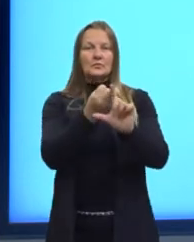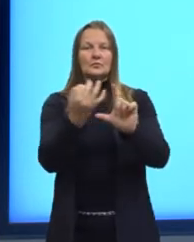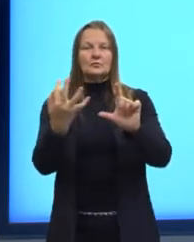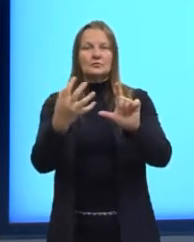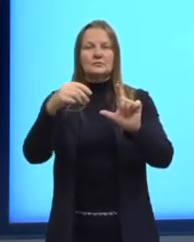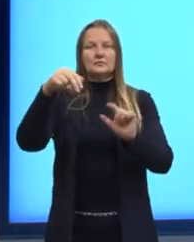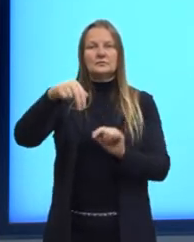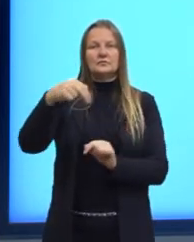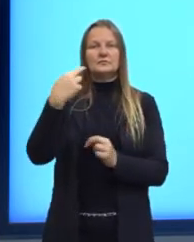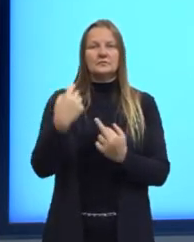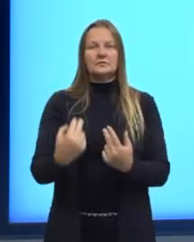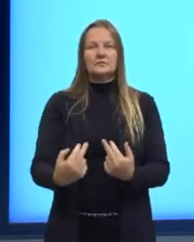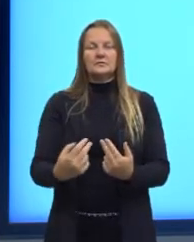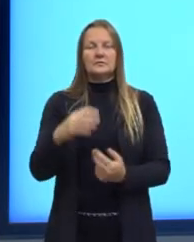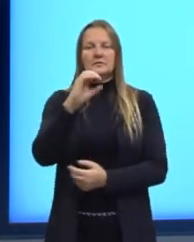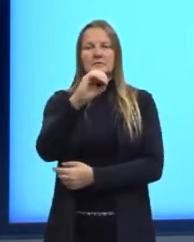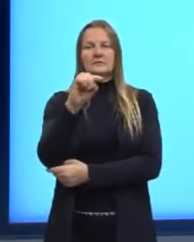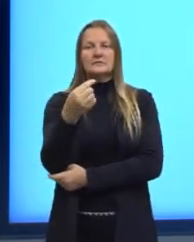vamos utilizar